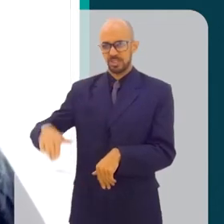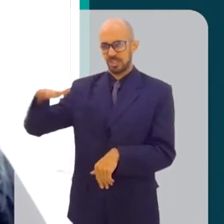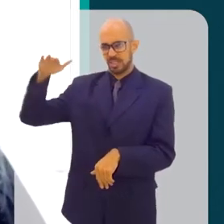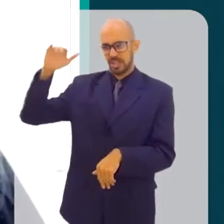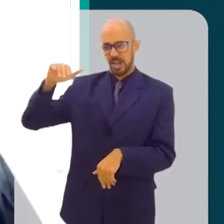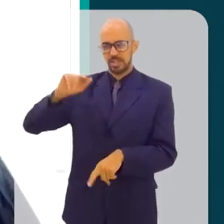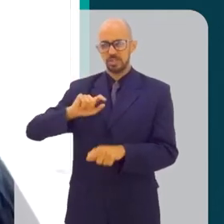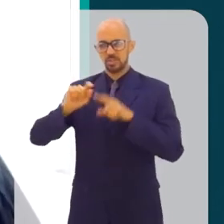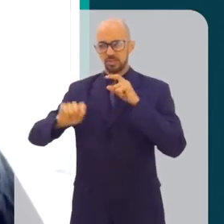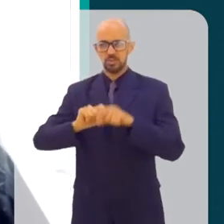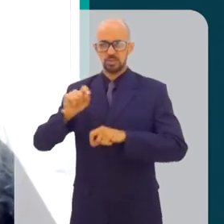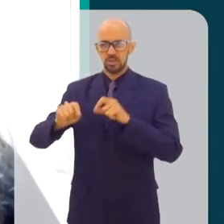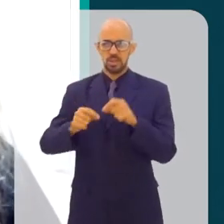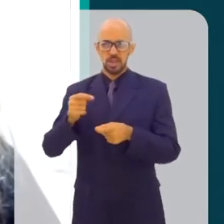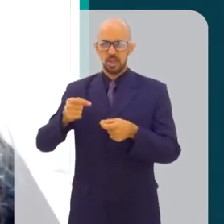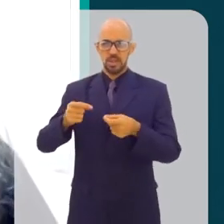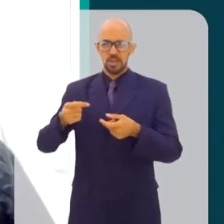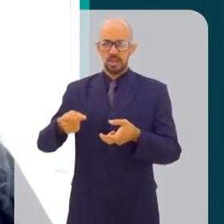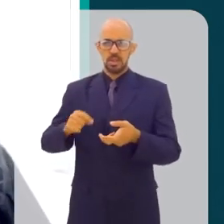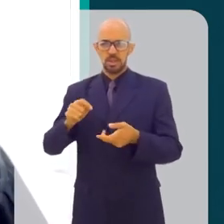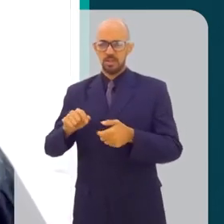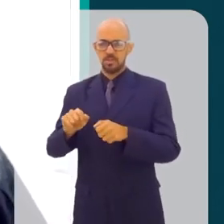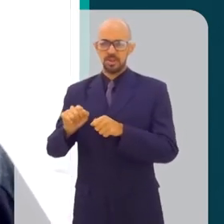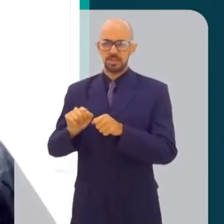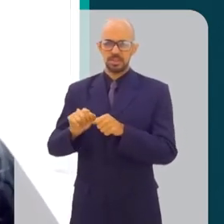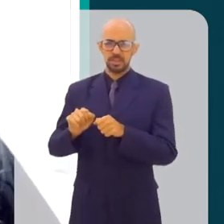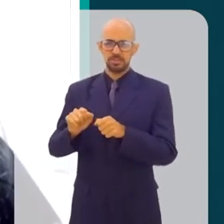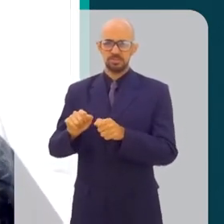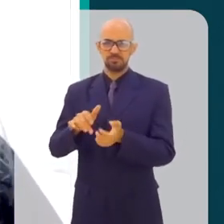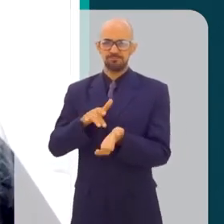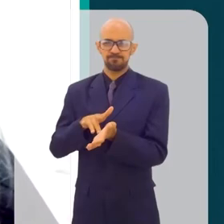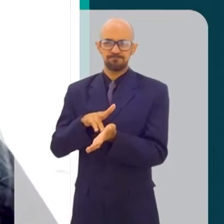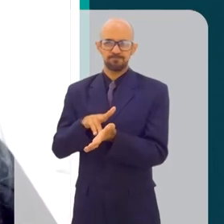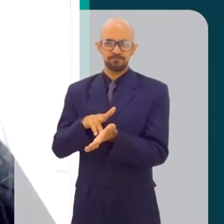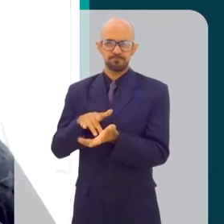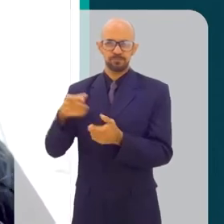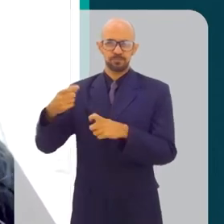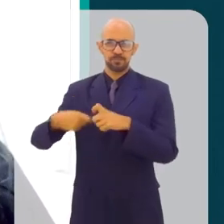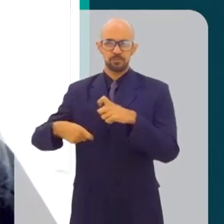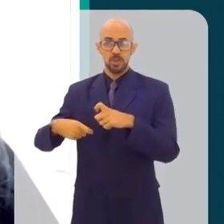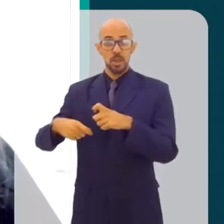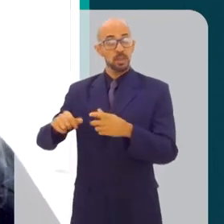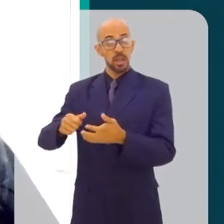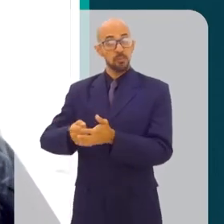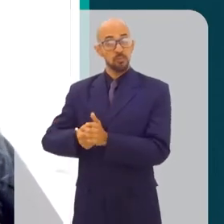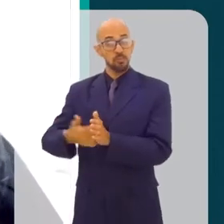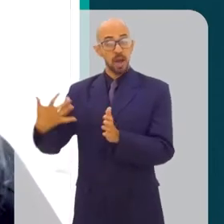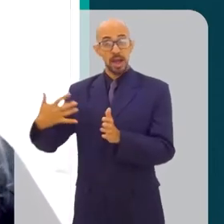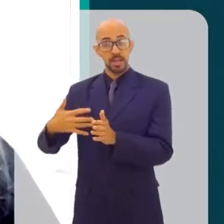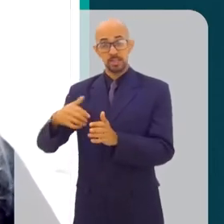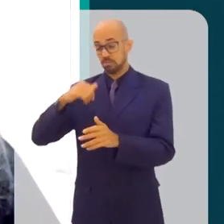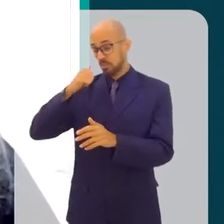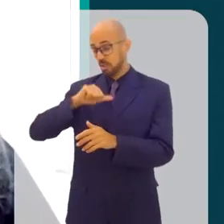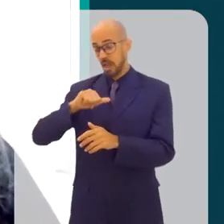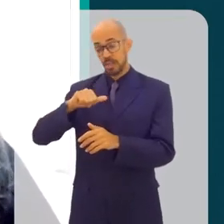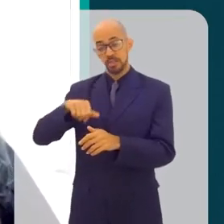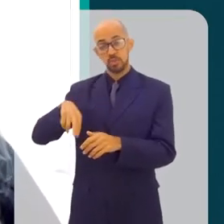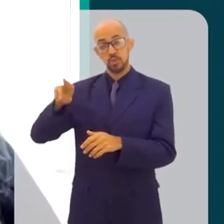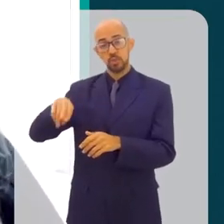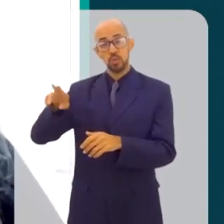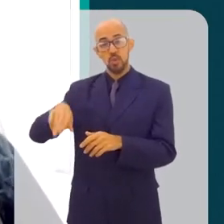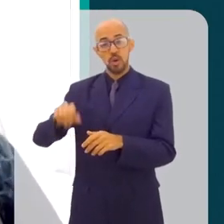gente cresce performando essa sexualidade. Eu tenho inúmeras pacientes que nunca tiveram um orgasmo na